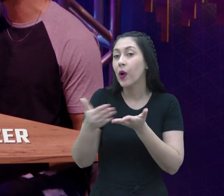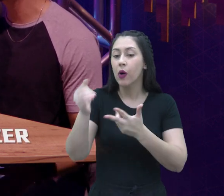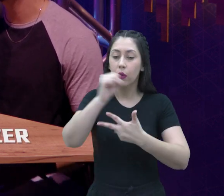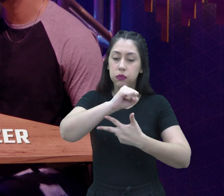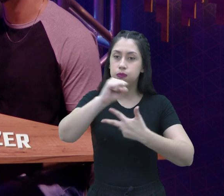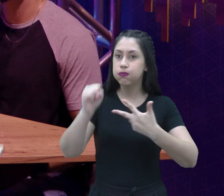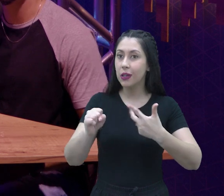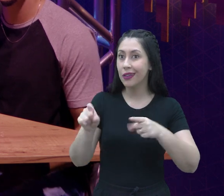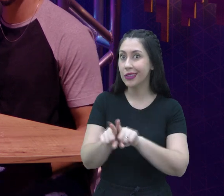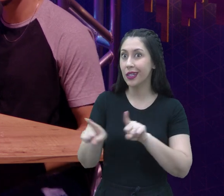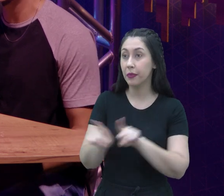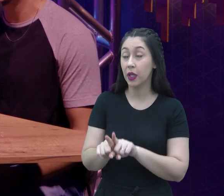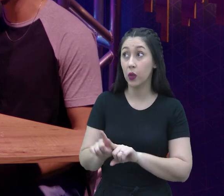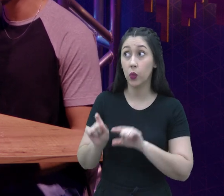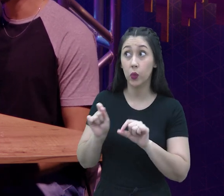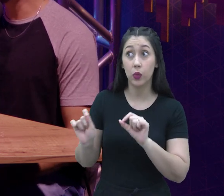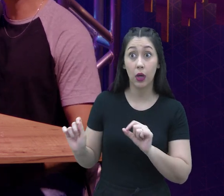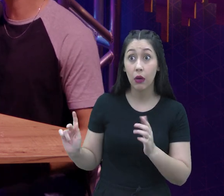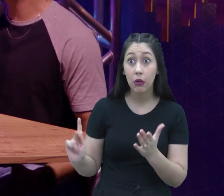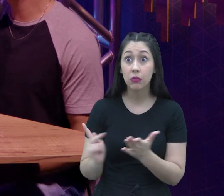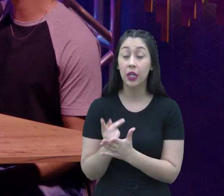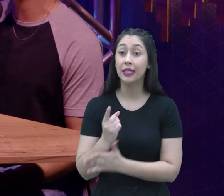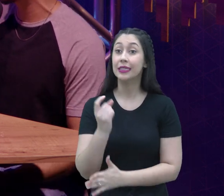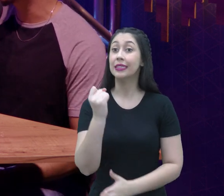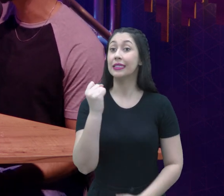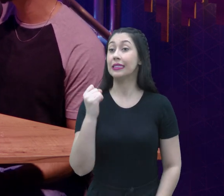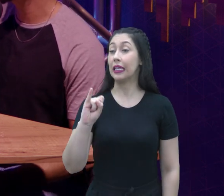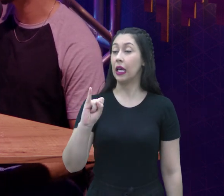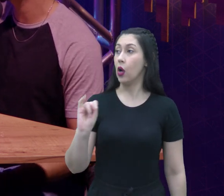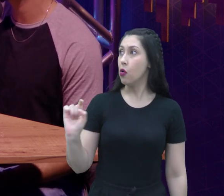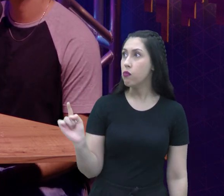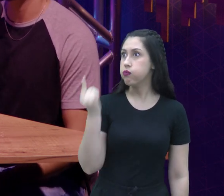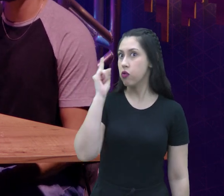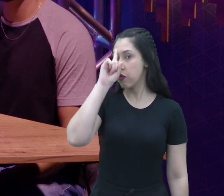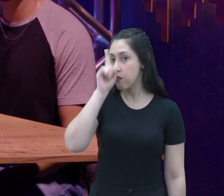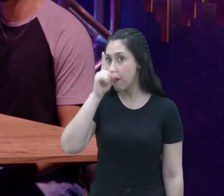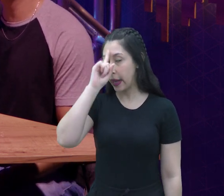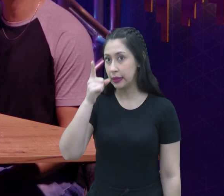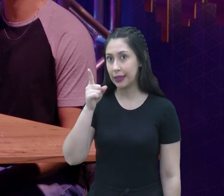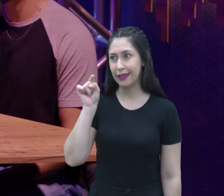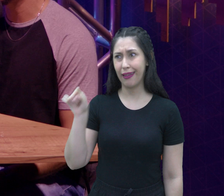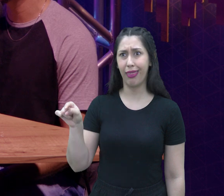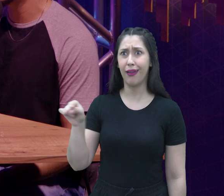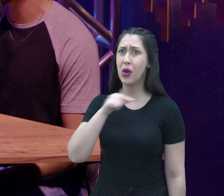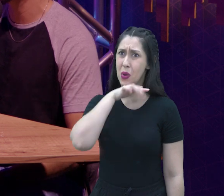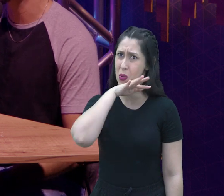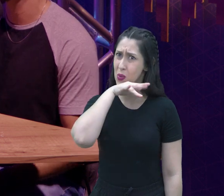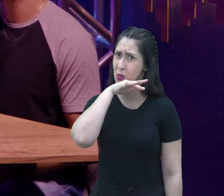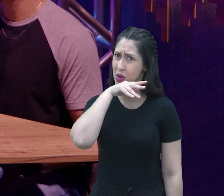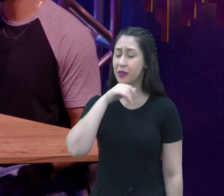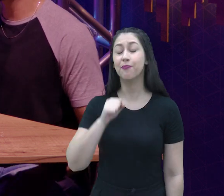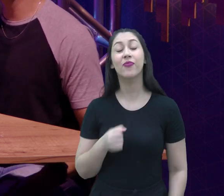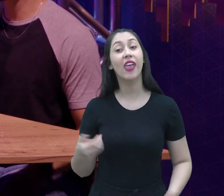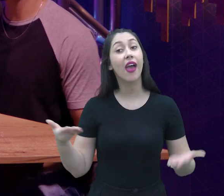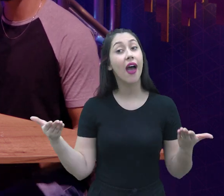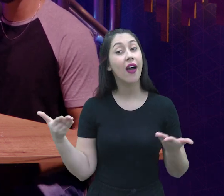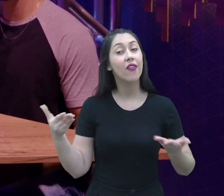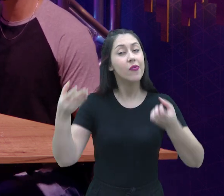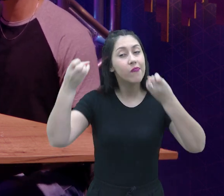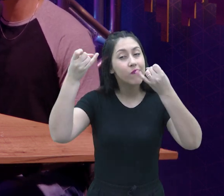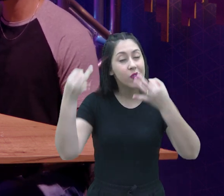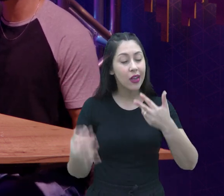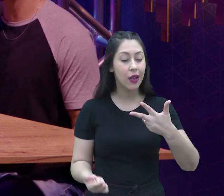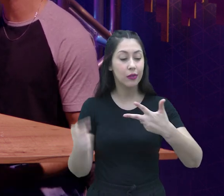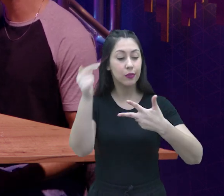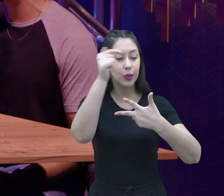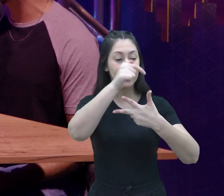não tem essa divisão do poder, né? O monopólio do poder é ruim, né? Exatamente. É prejudicial para a nação. E agora a gente vai falar um